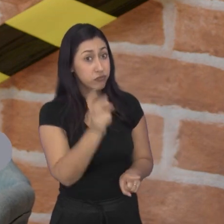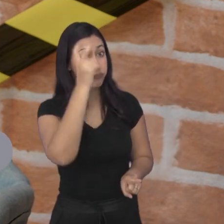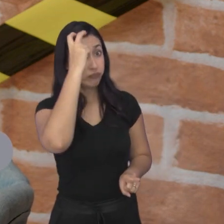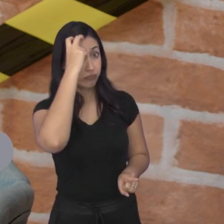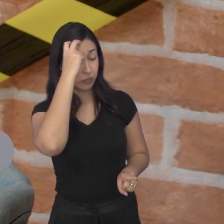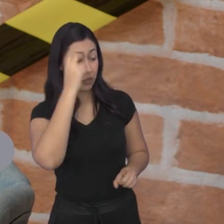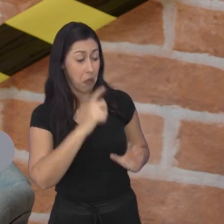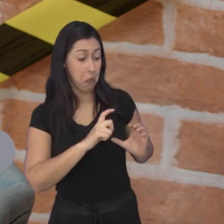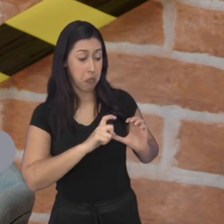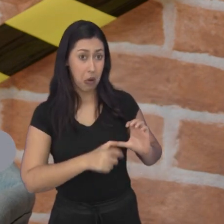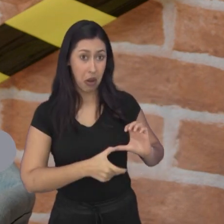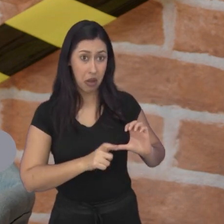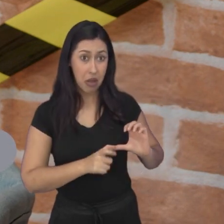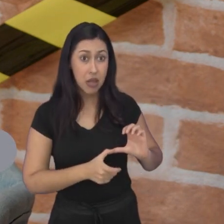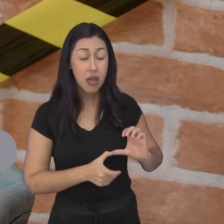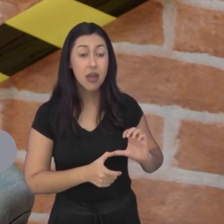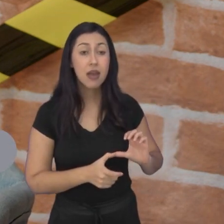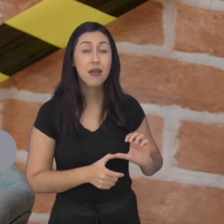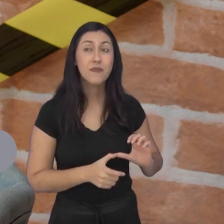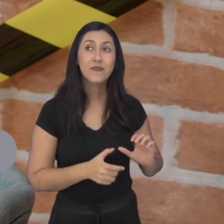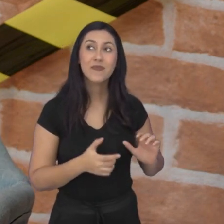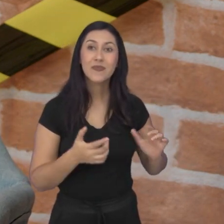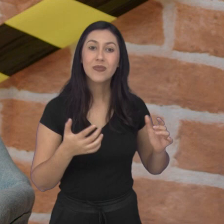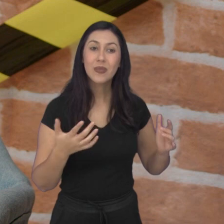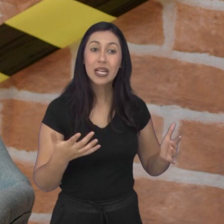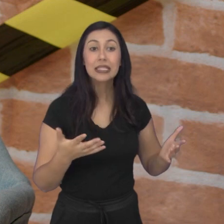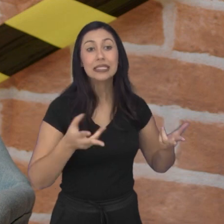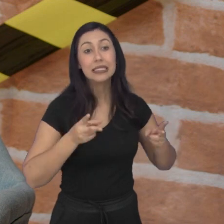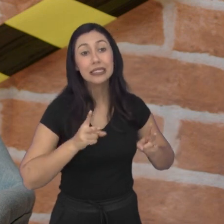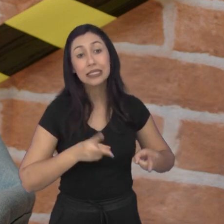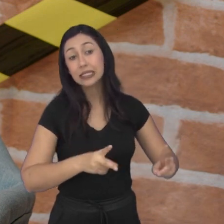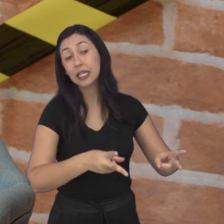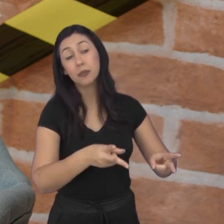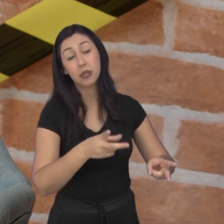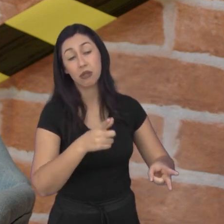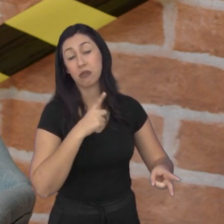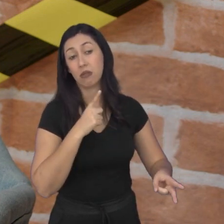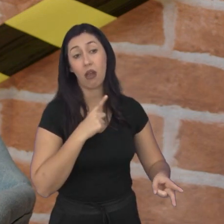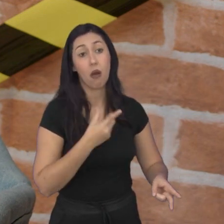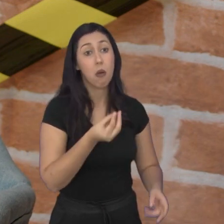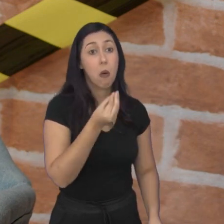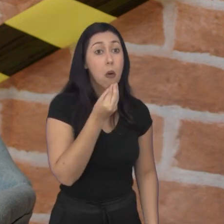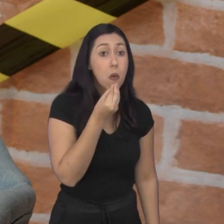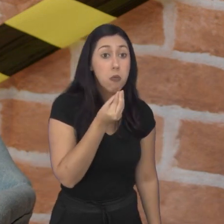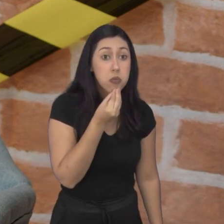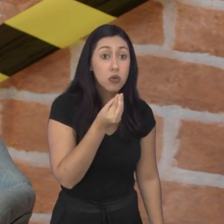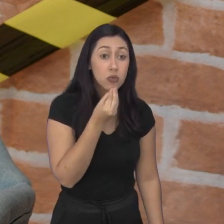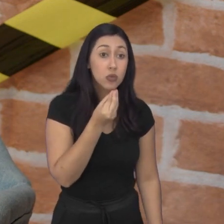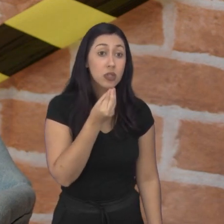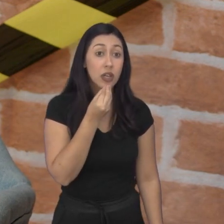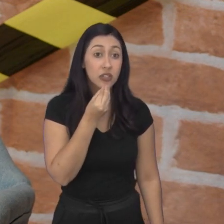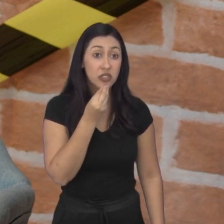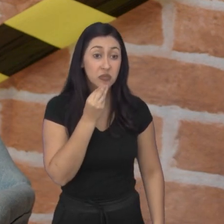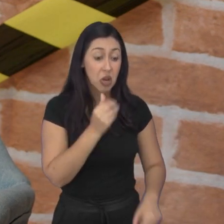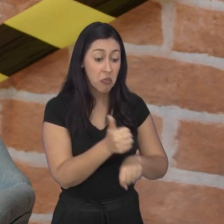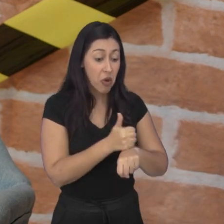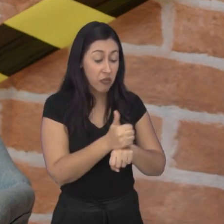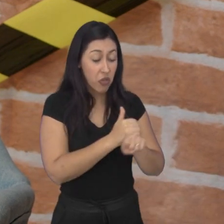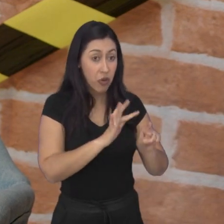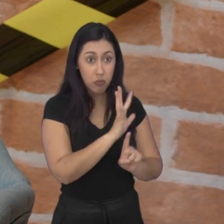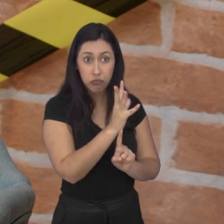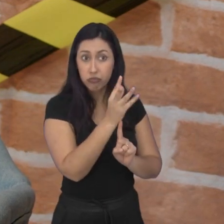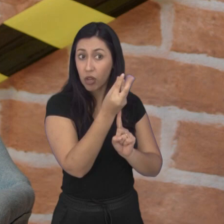geek, aliás, e entre outros, normalmente há um espaço para bancadas de